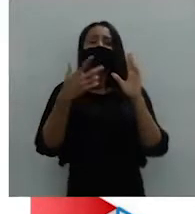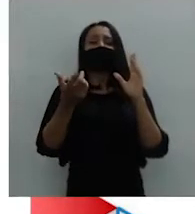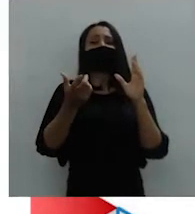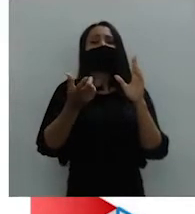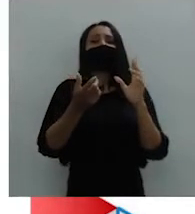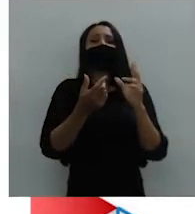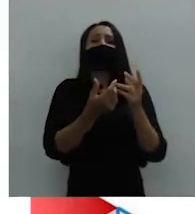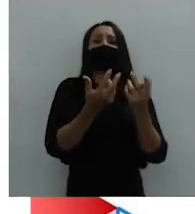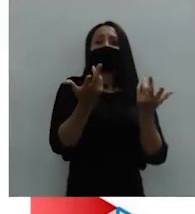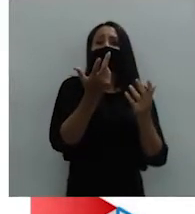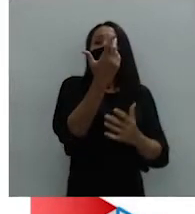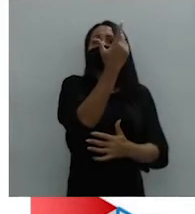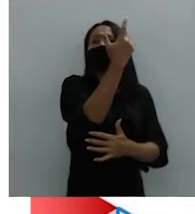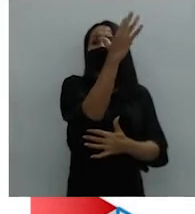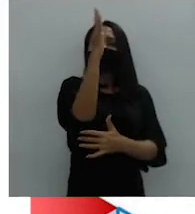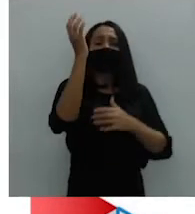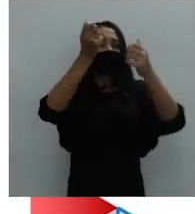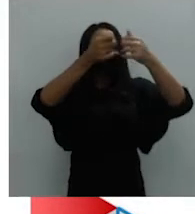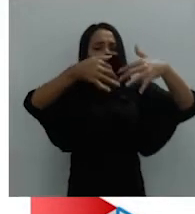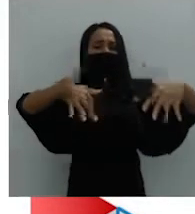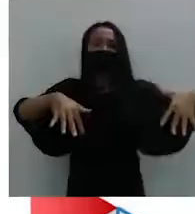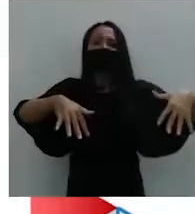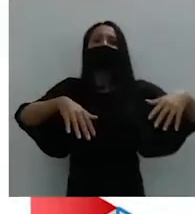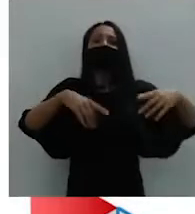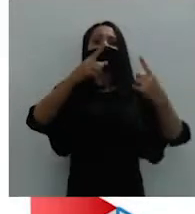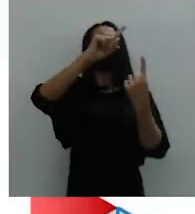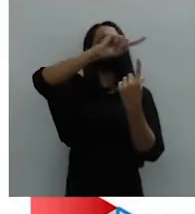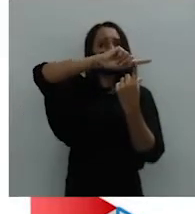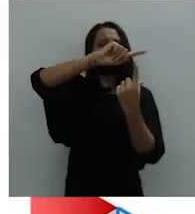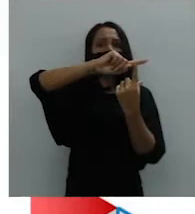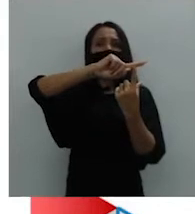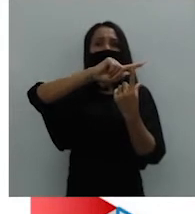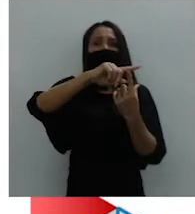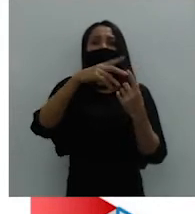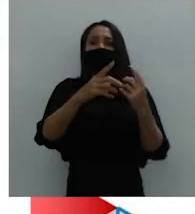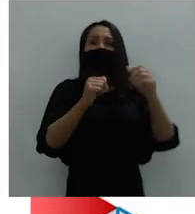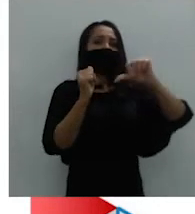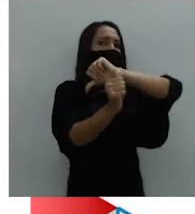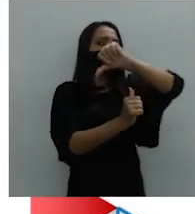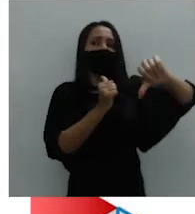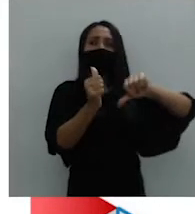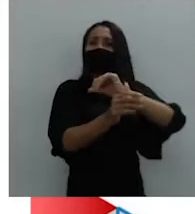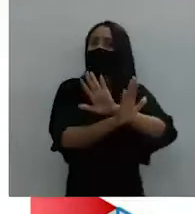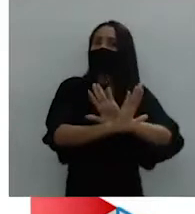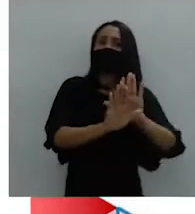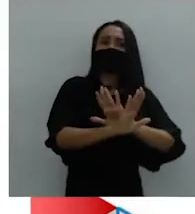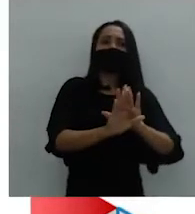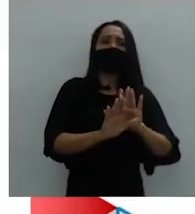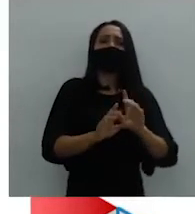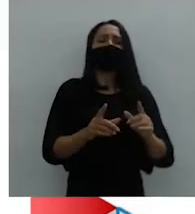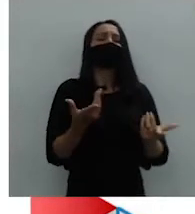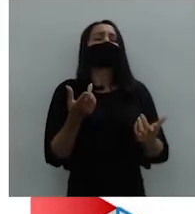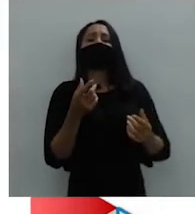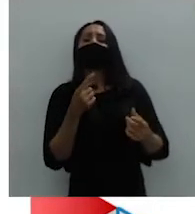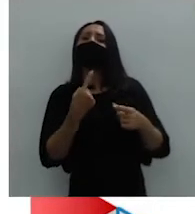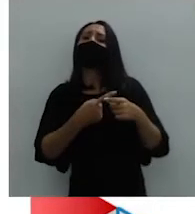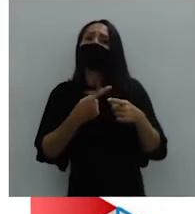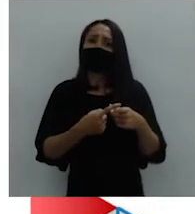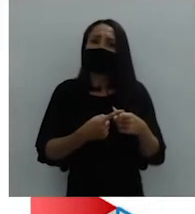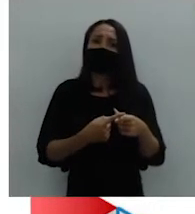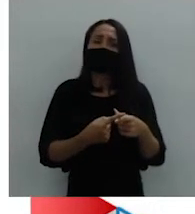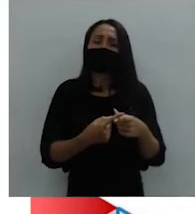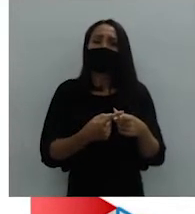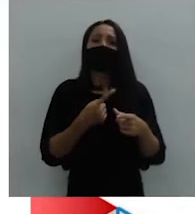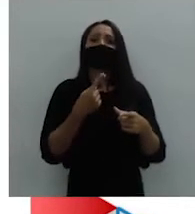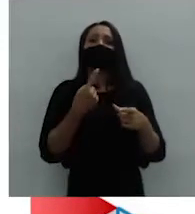de natureza. E esse tipo de paisagem ele não sofre modificações antrópicas. Mas o que é isso? Ou